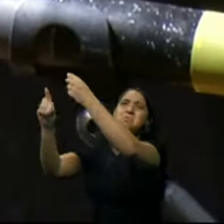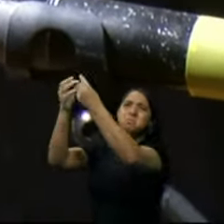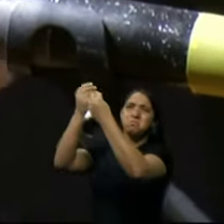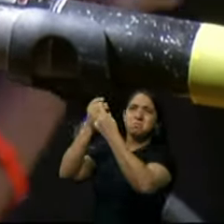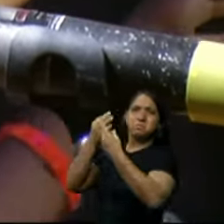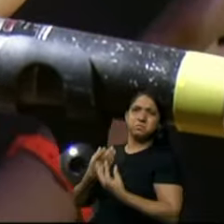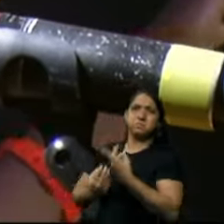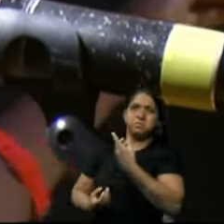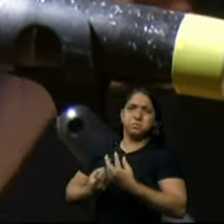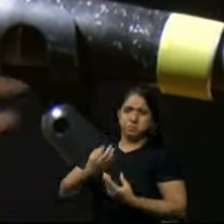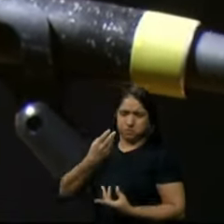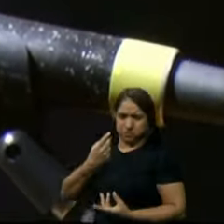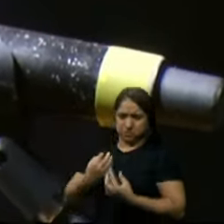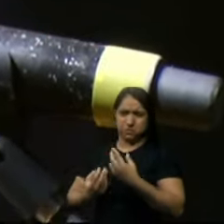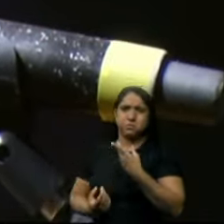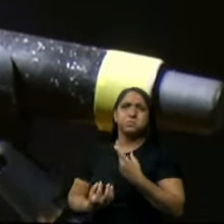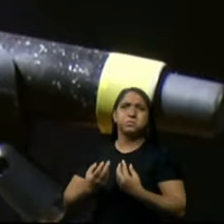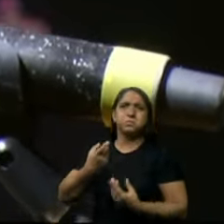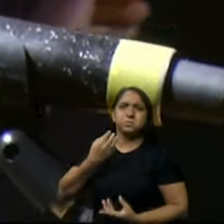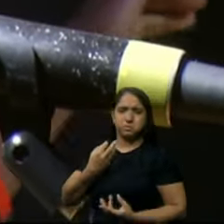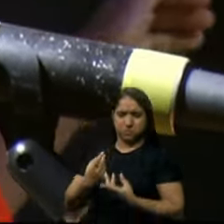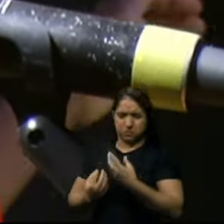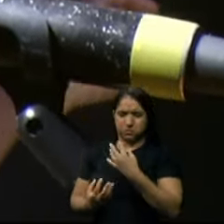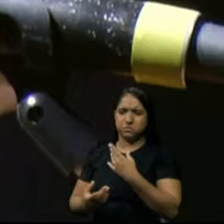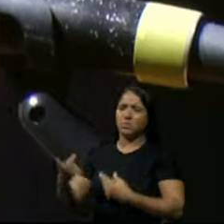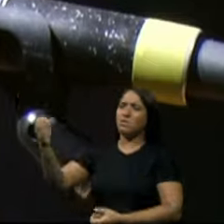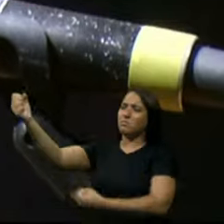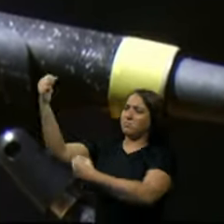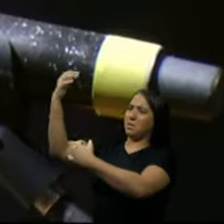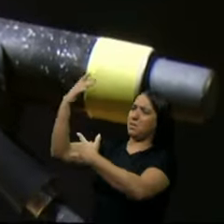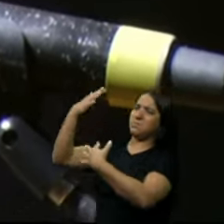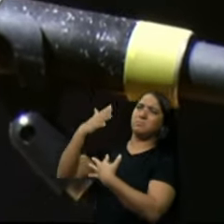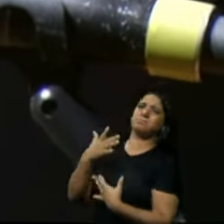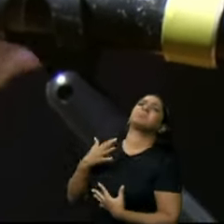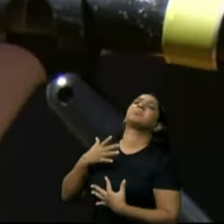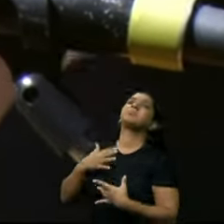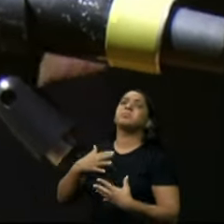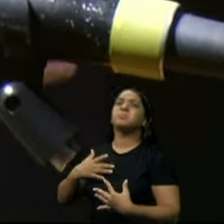Espírito ele Cheios do Espírito e